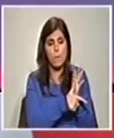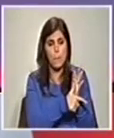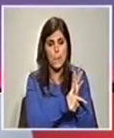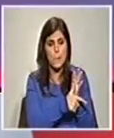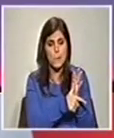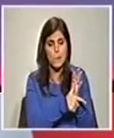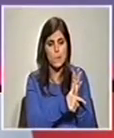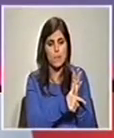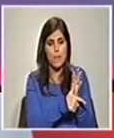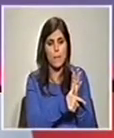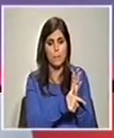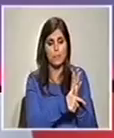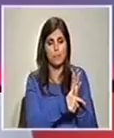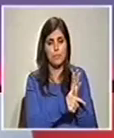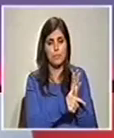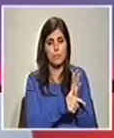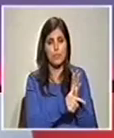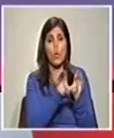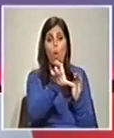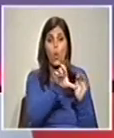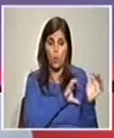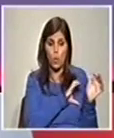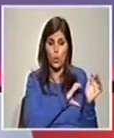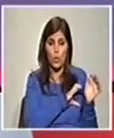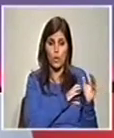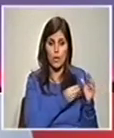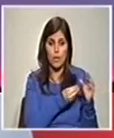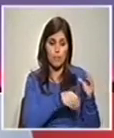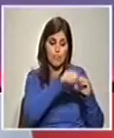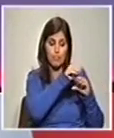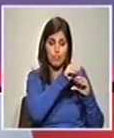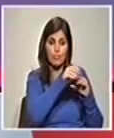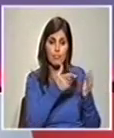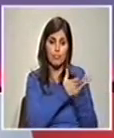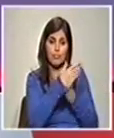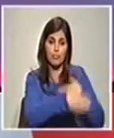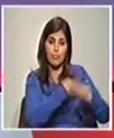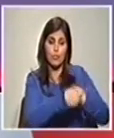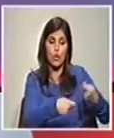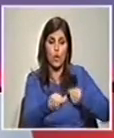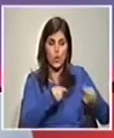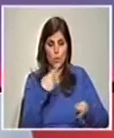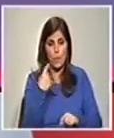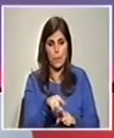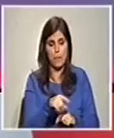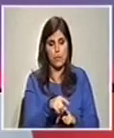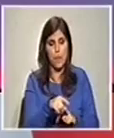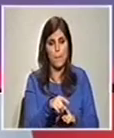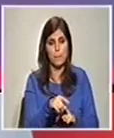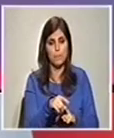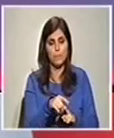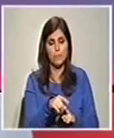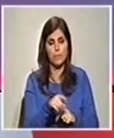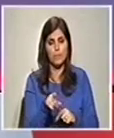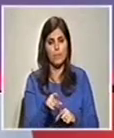vai transformar o seu lucro na sustentabilidade deste negócio. Nós temos aquilo a que chamamos o Social